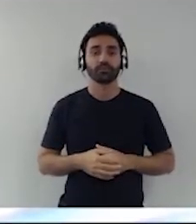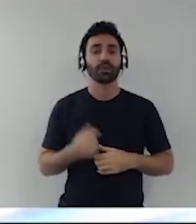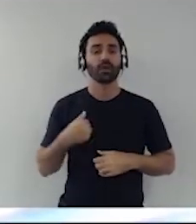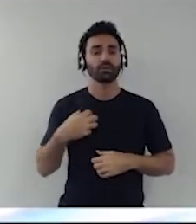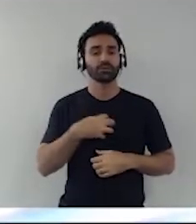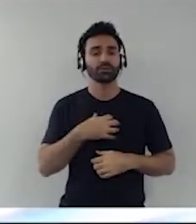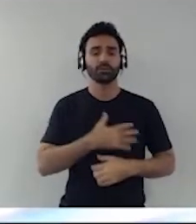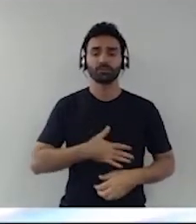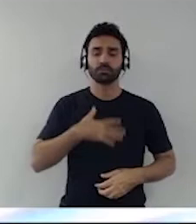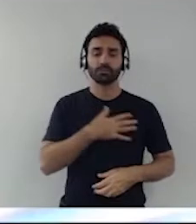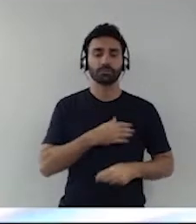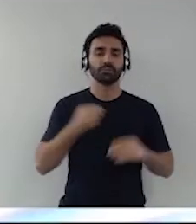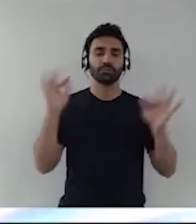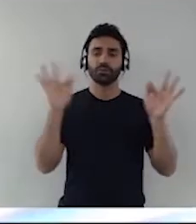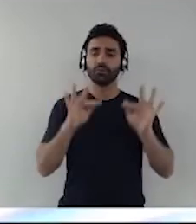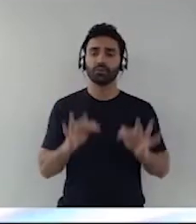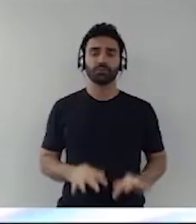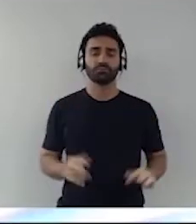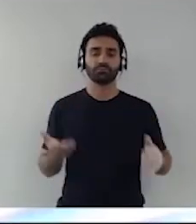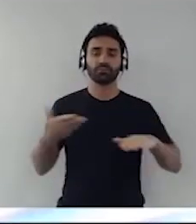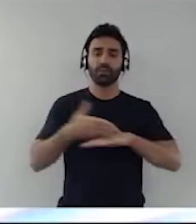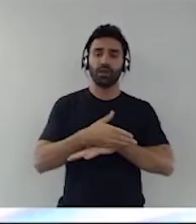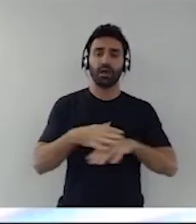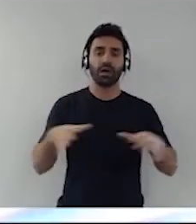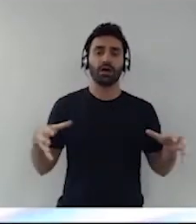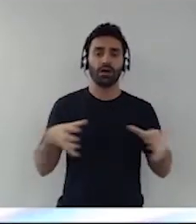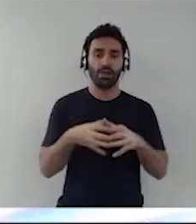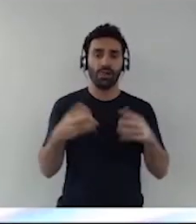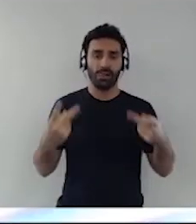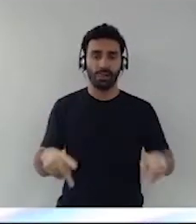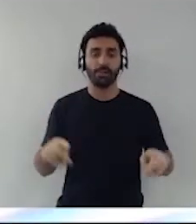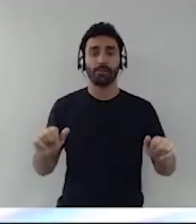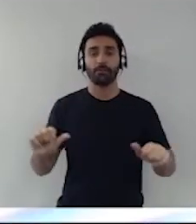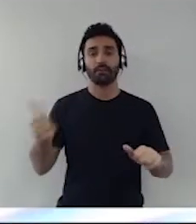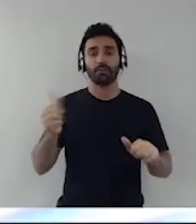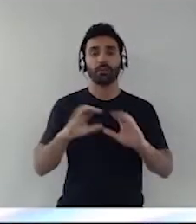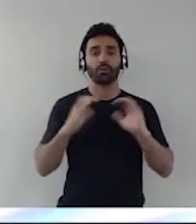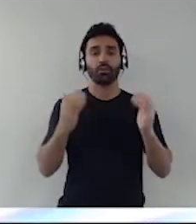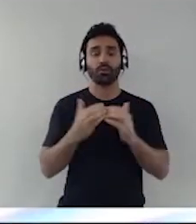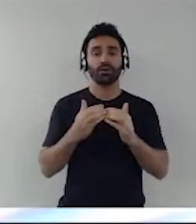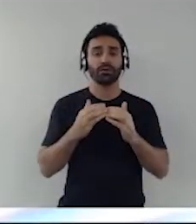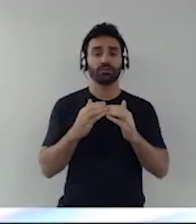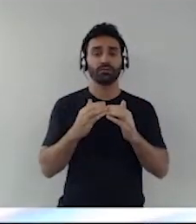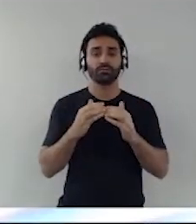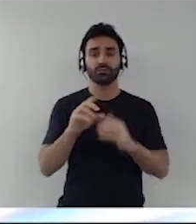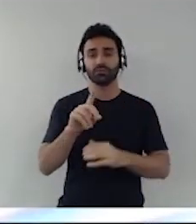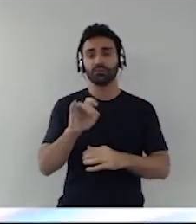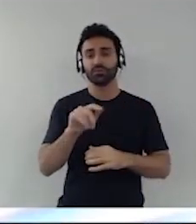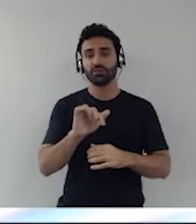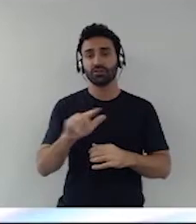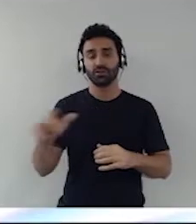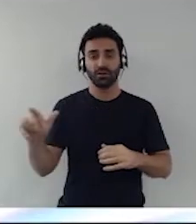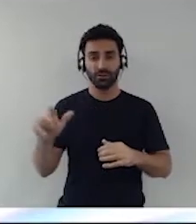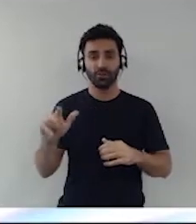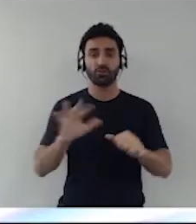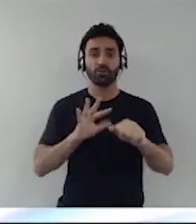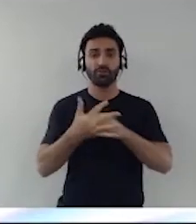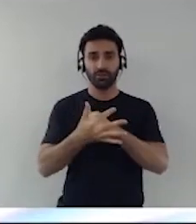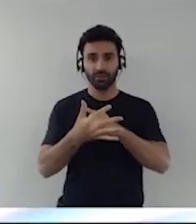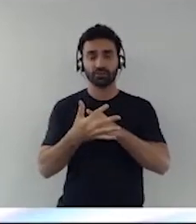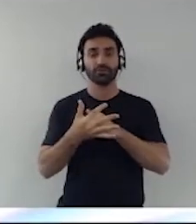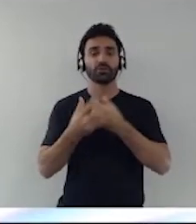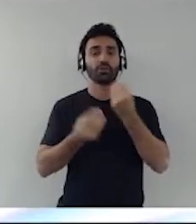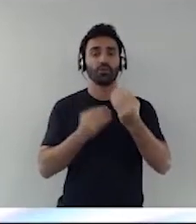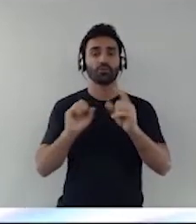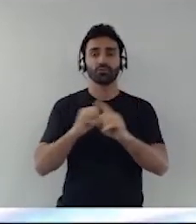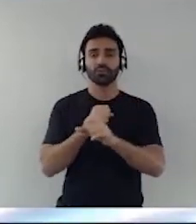satisfação muito grande integrar essa mesa nesse primeiro Congresso Digital Covid-19, repercussões jurídicas e